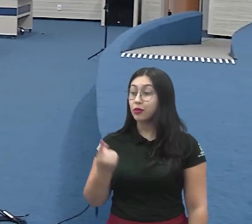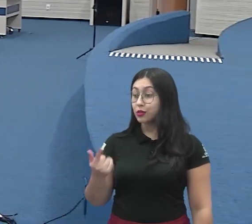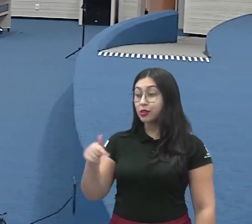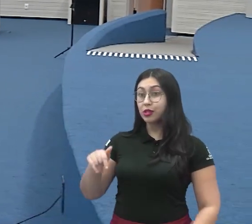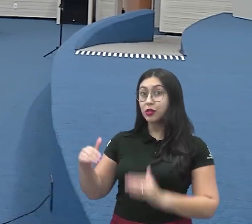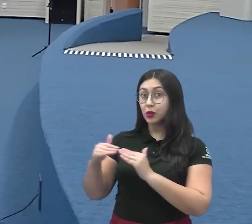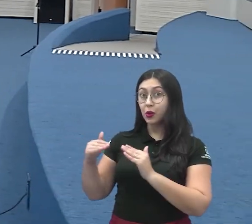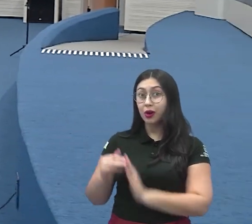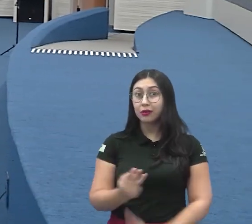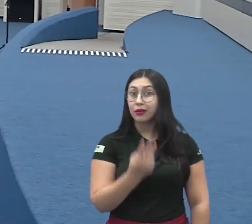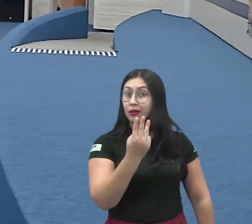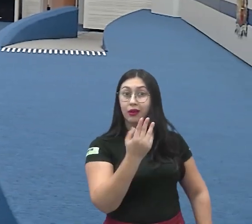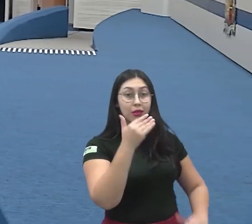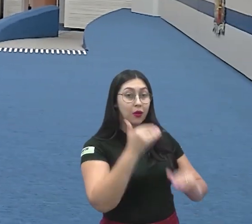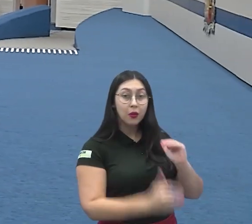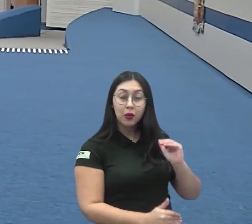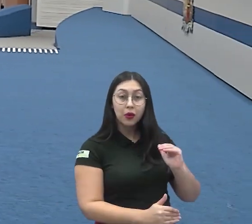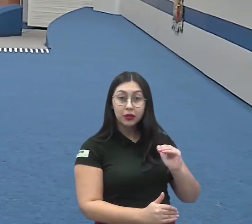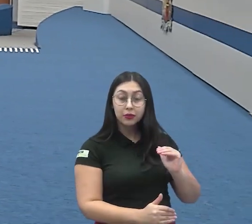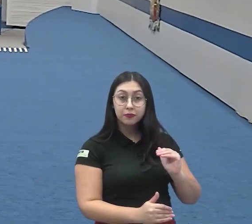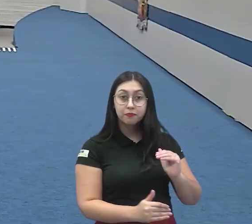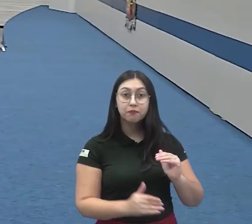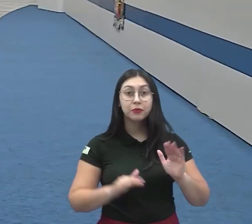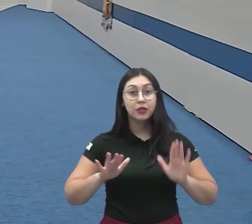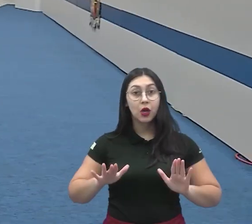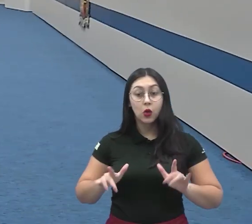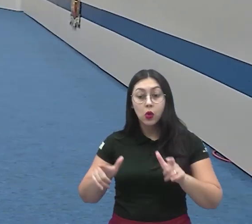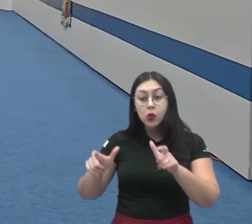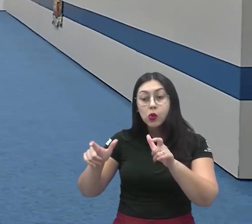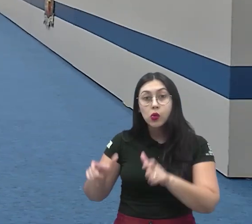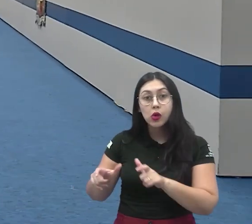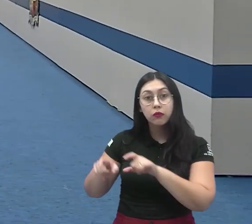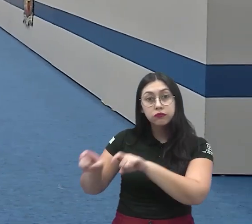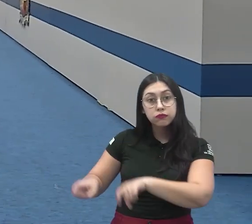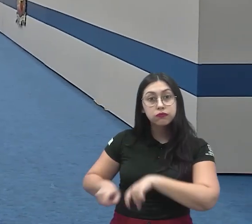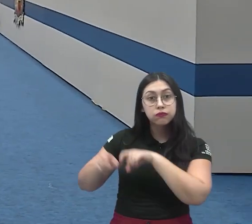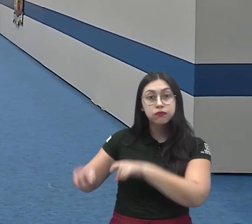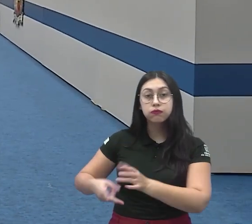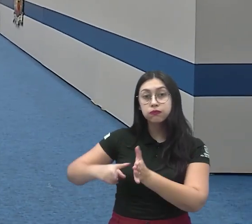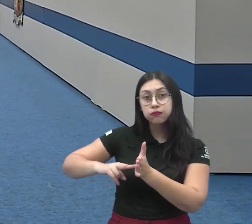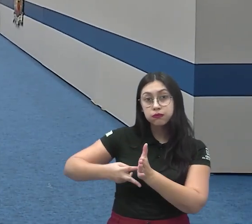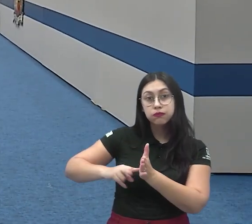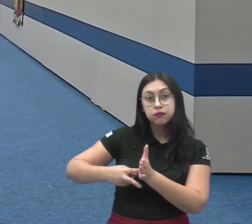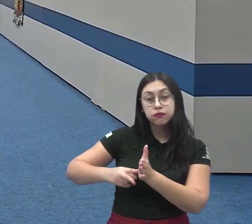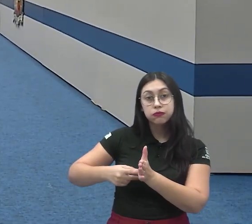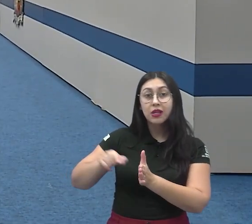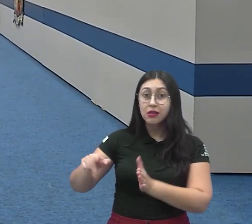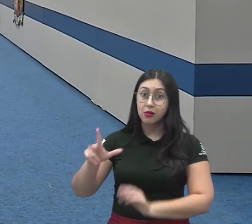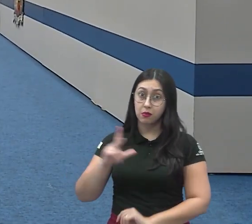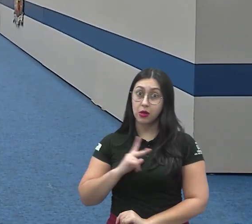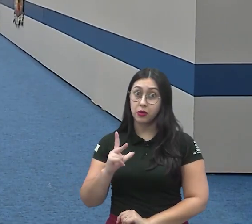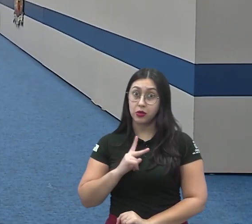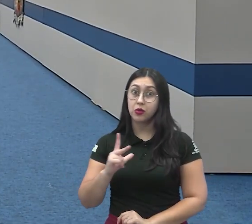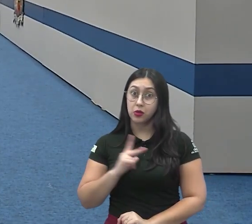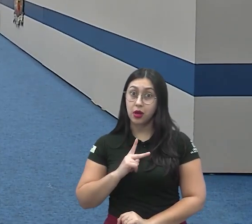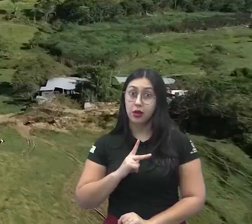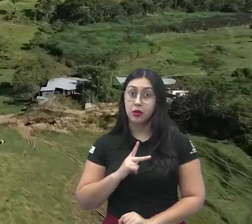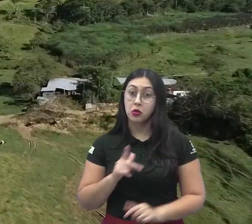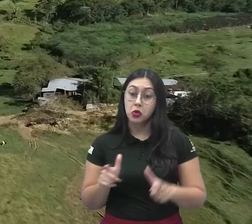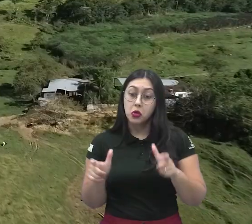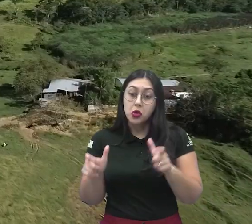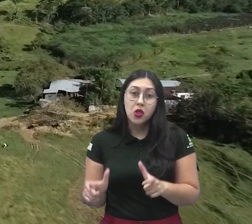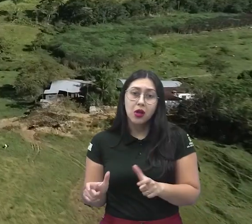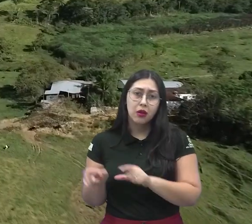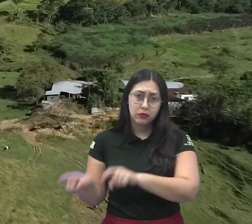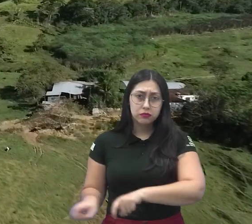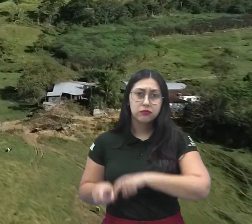votos favoráveis e 3 contrários. Condomínio de sítio de recreio é uma modalidade de condomínio privativo,